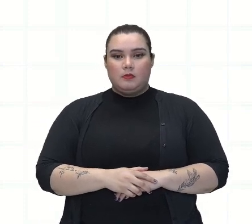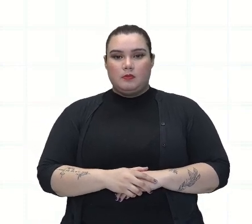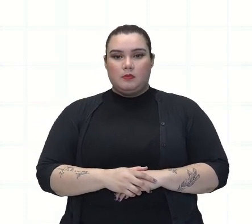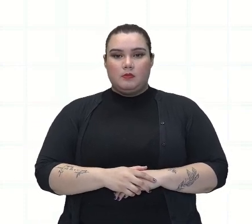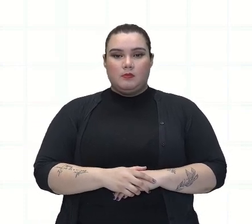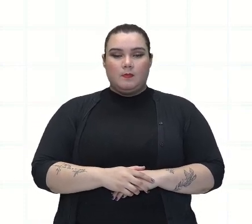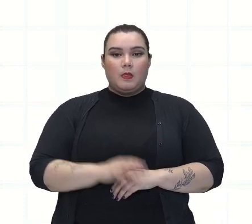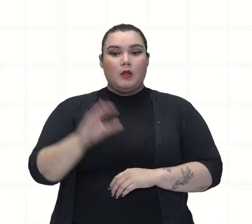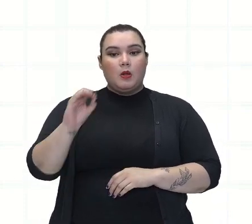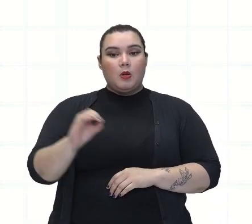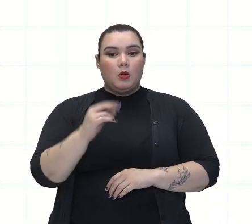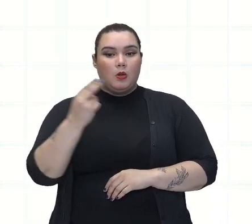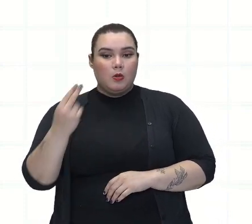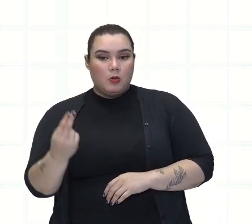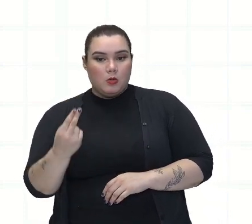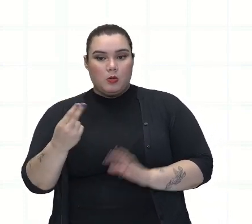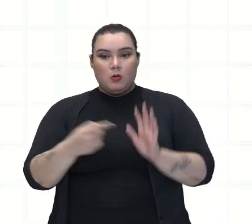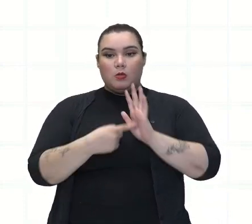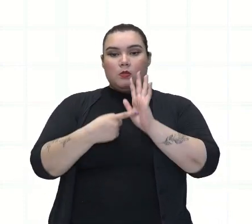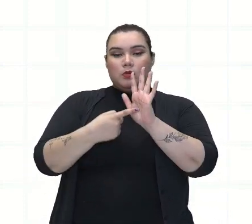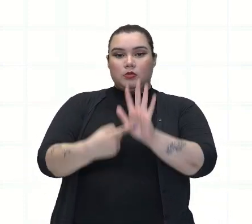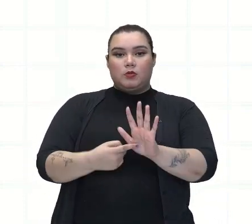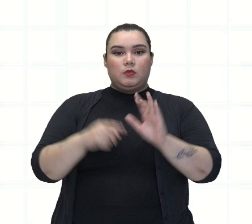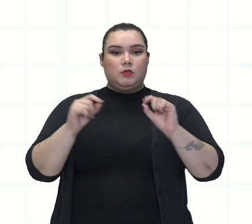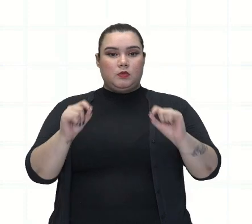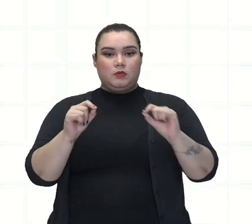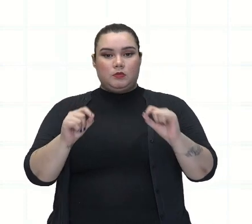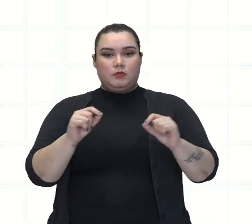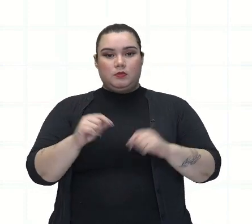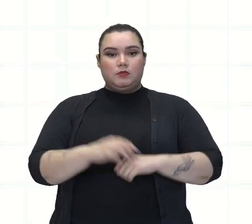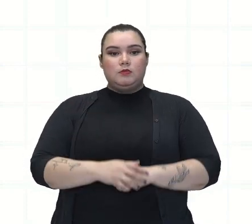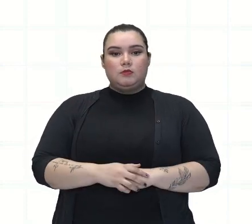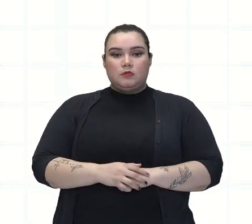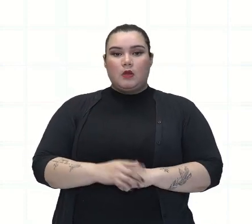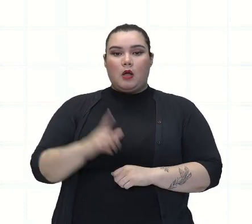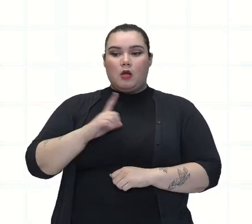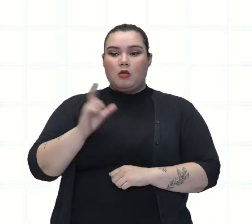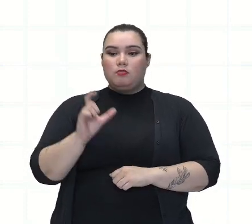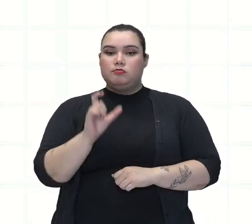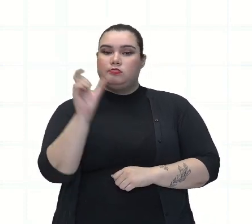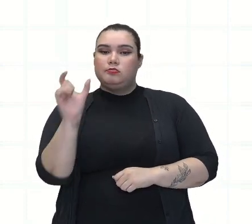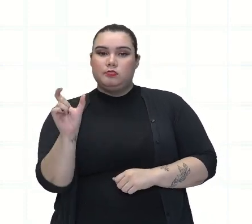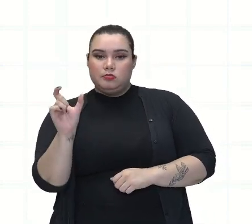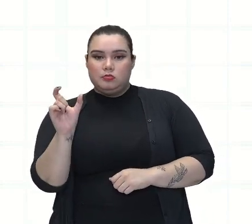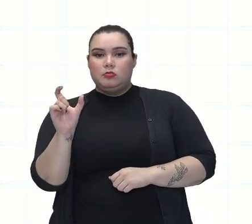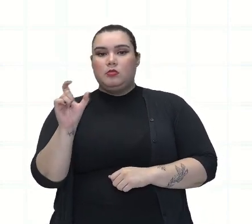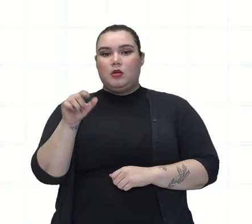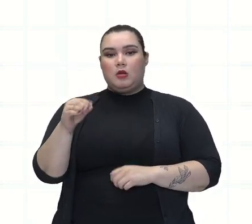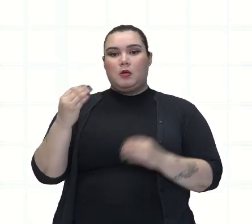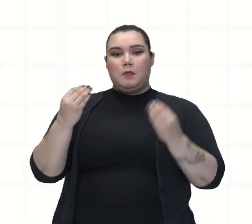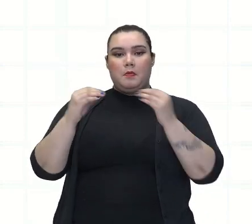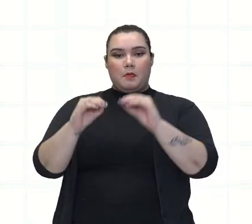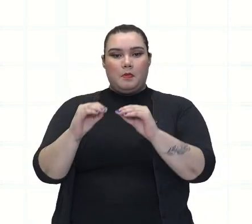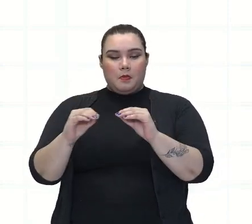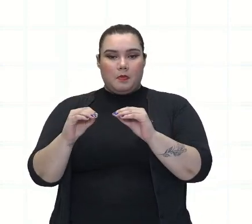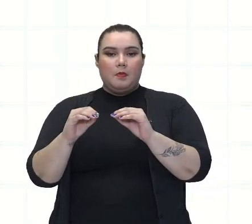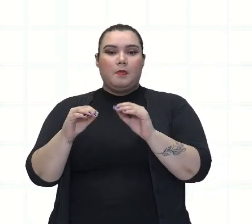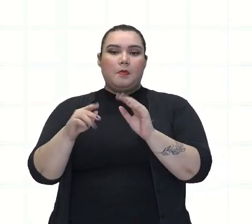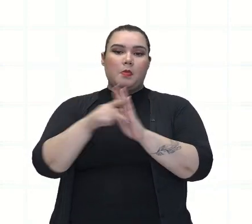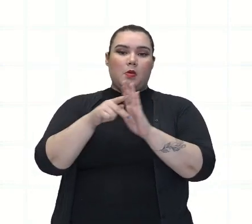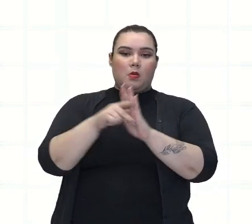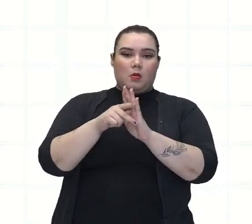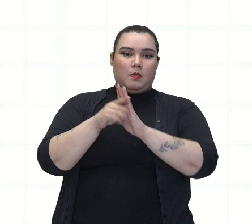Ou indicando a posição que ocupam